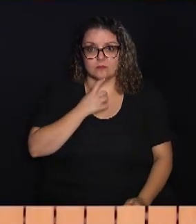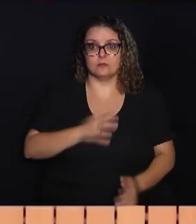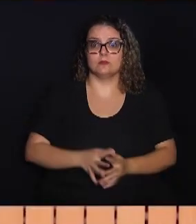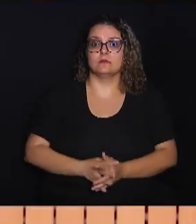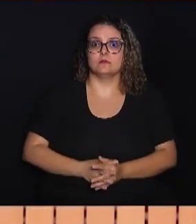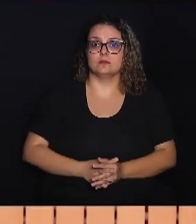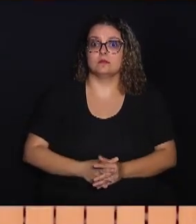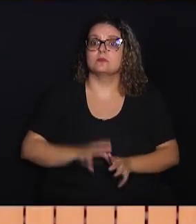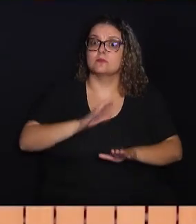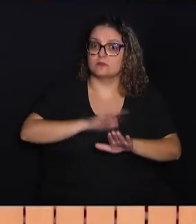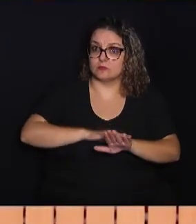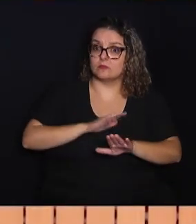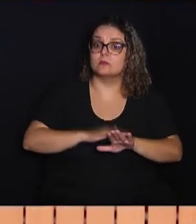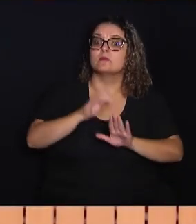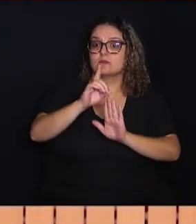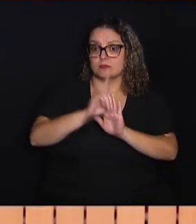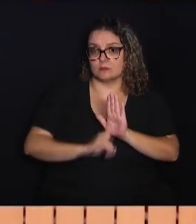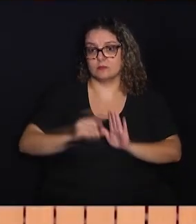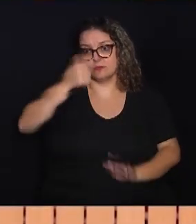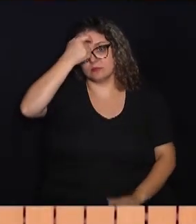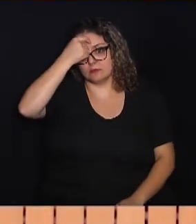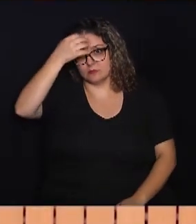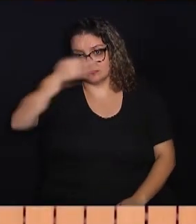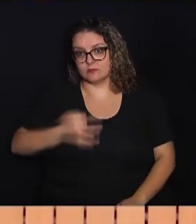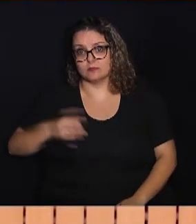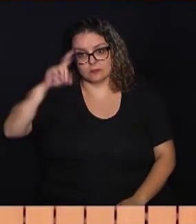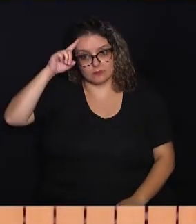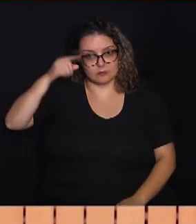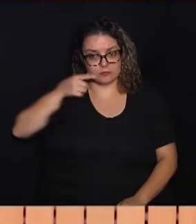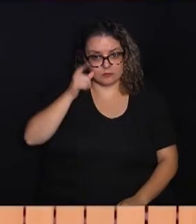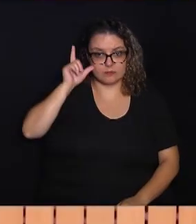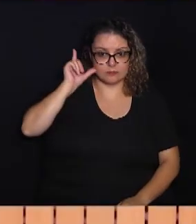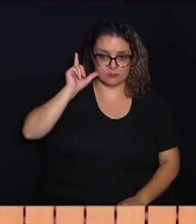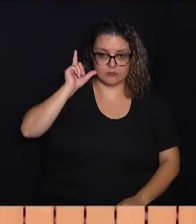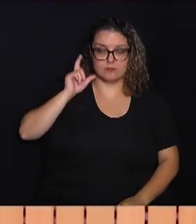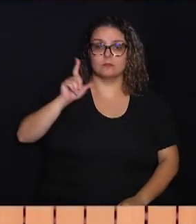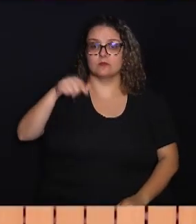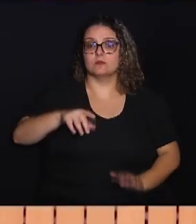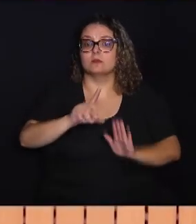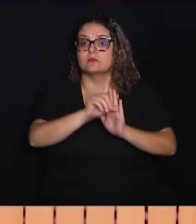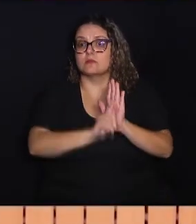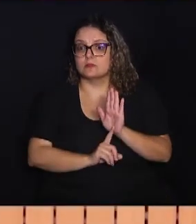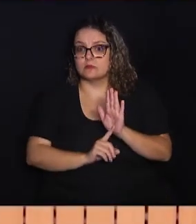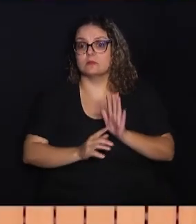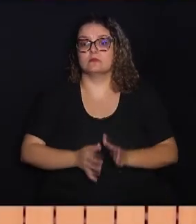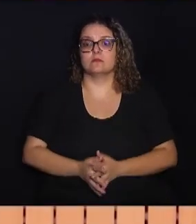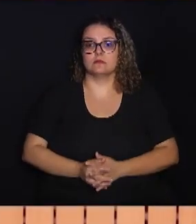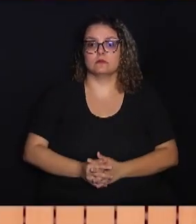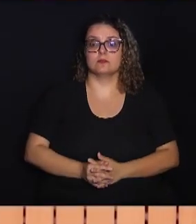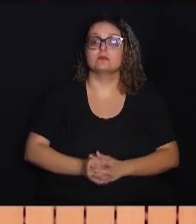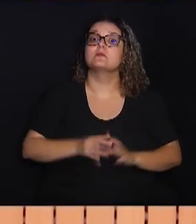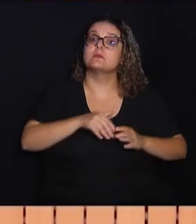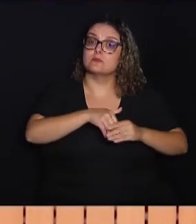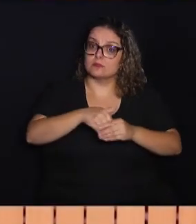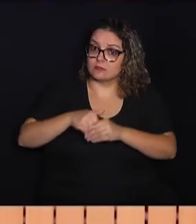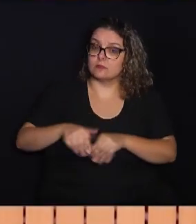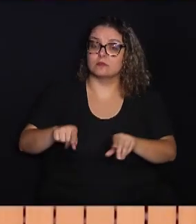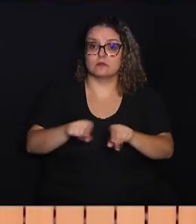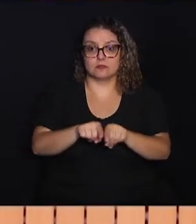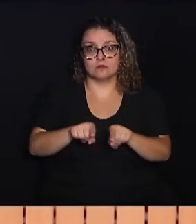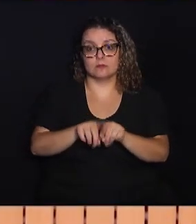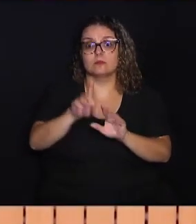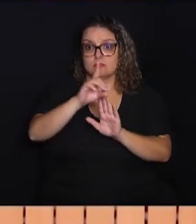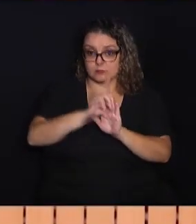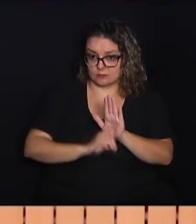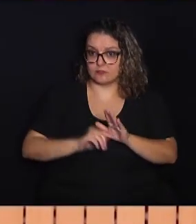exercer o direito de cidadania na data de ontem que é o direito eh de votar E também o direito